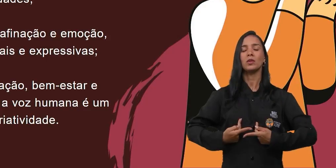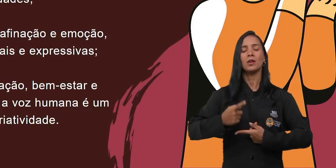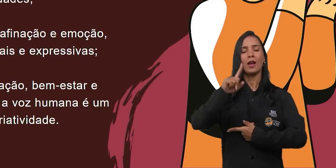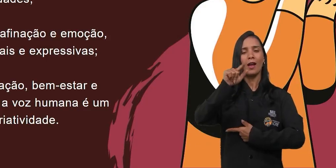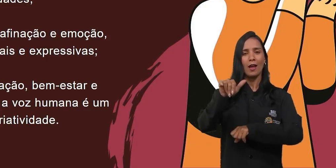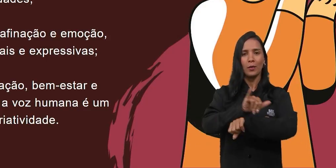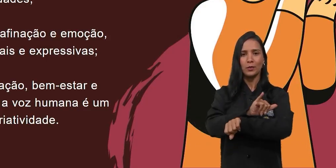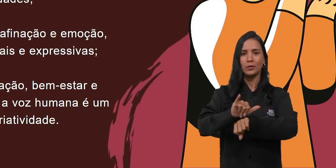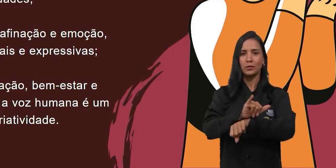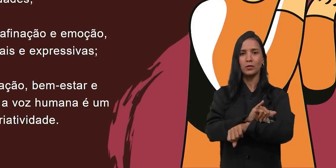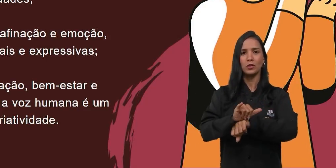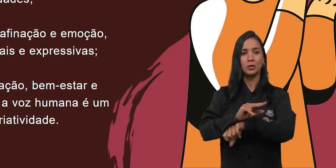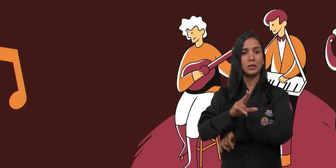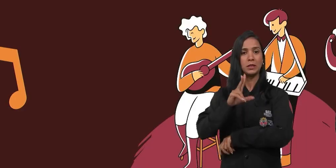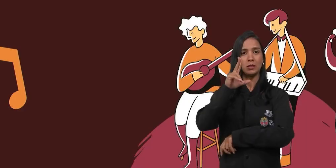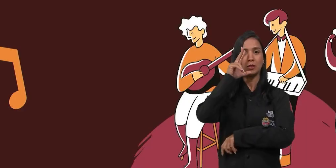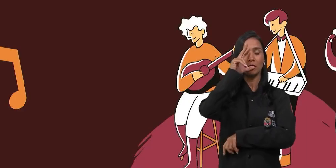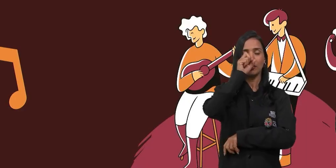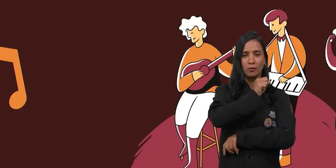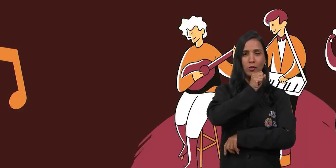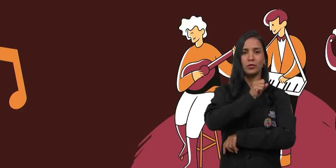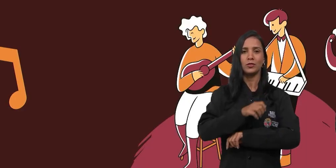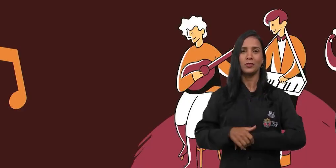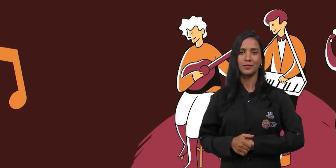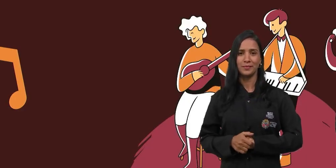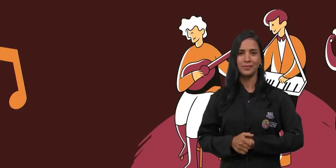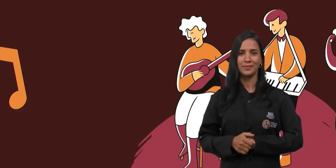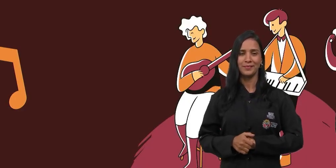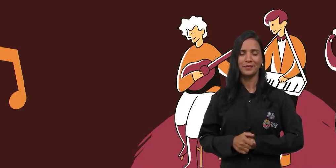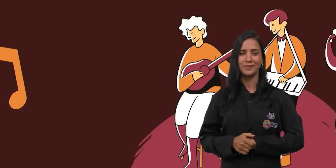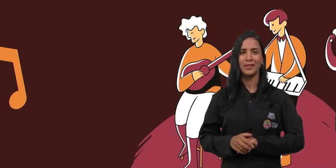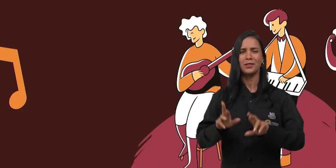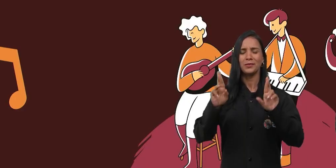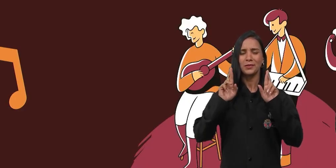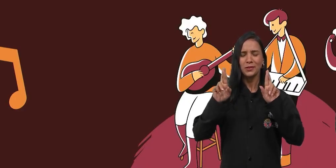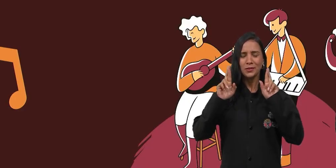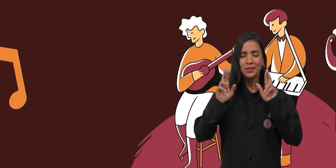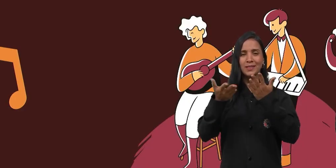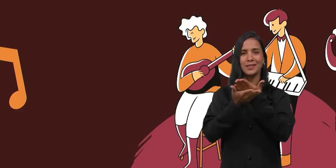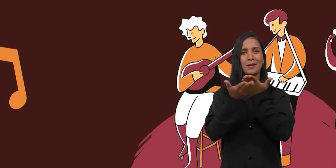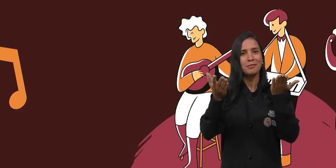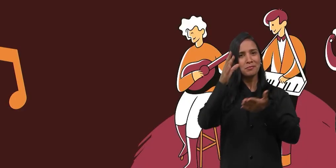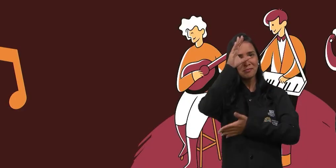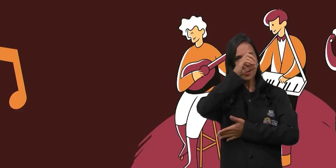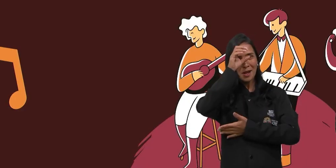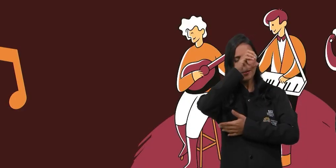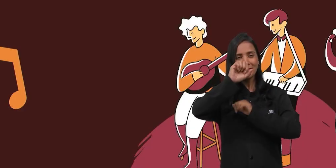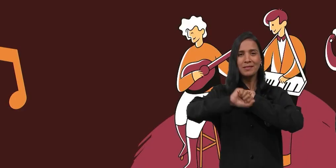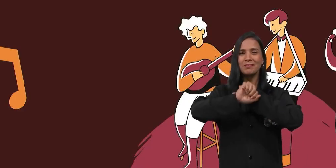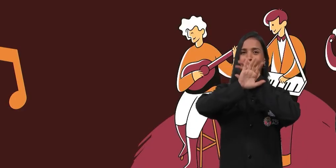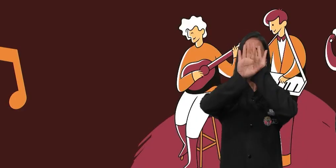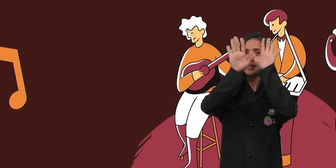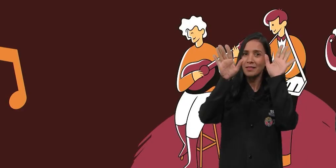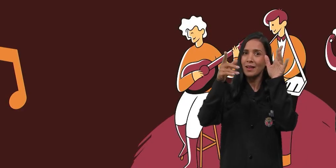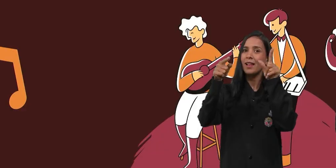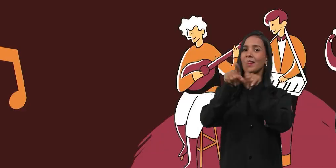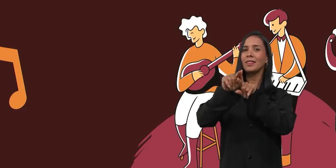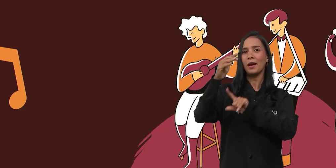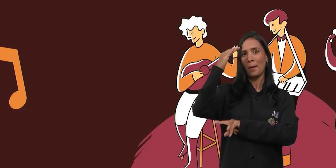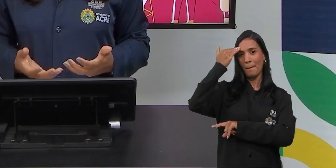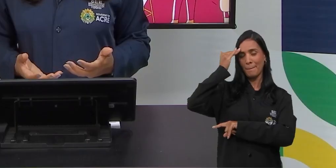e criatividade. Eu espero que você tenha aprendido e também entendido que é